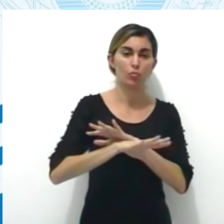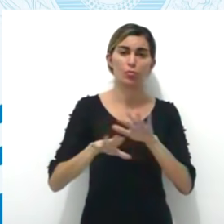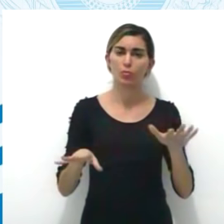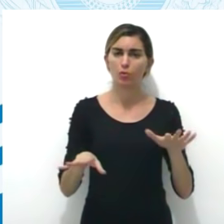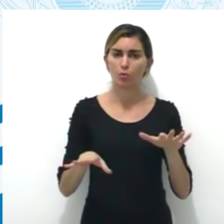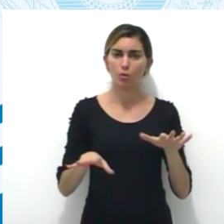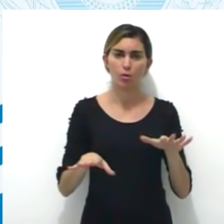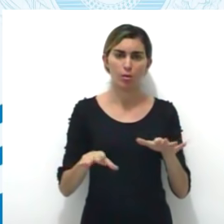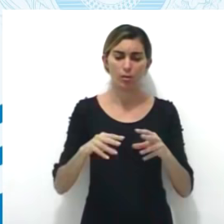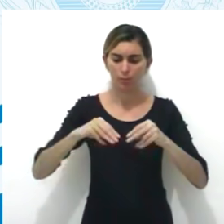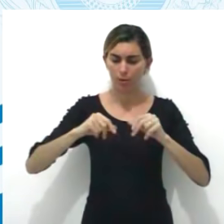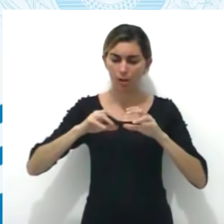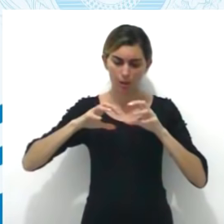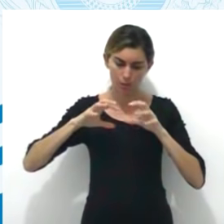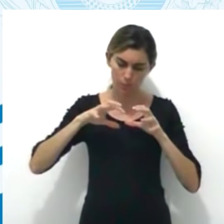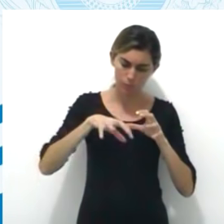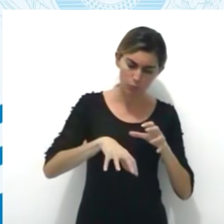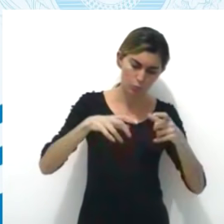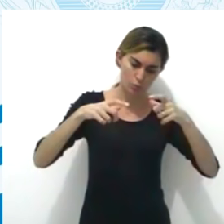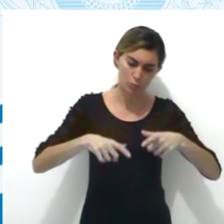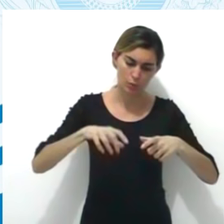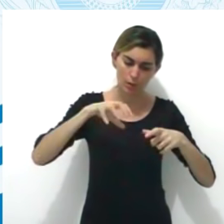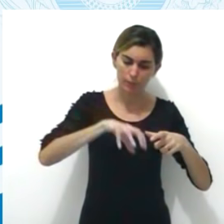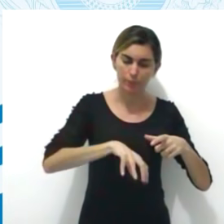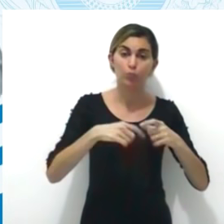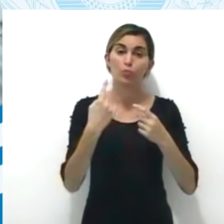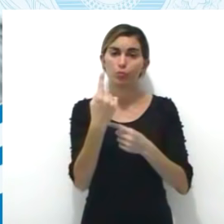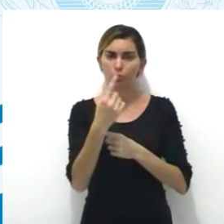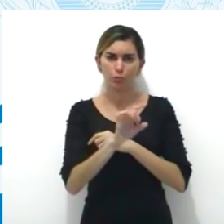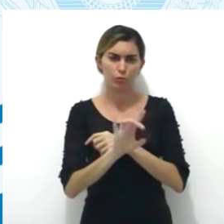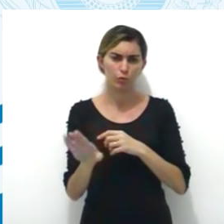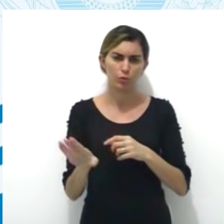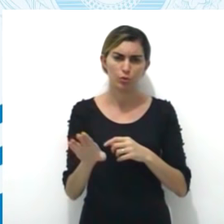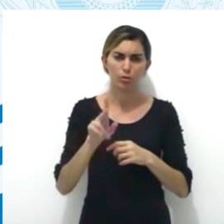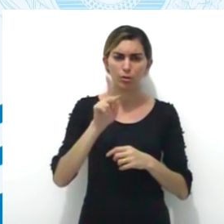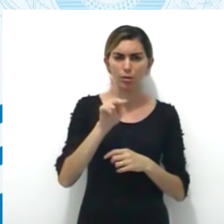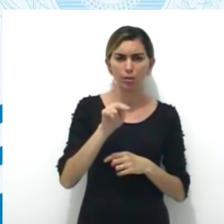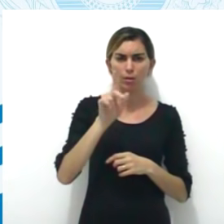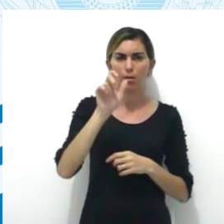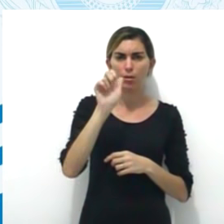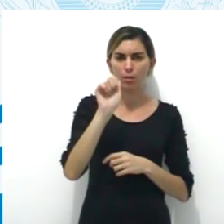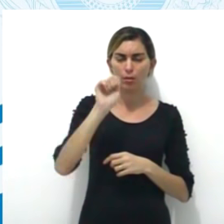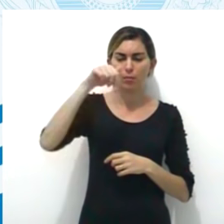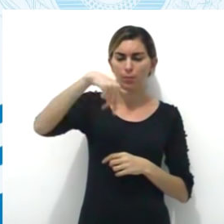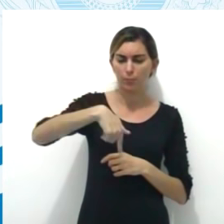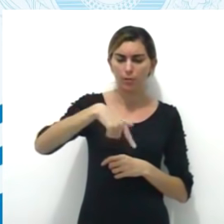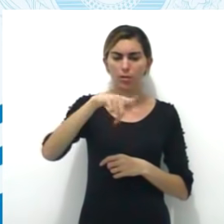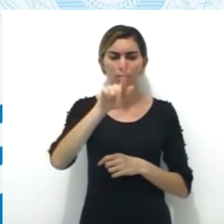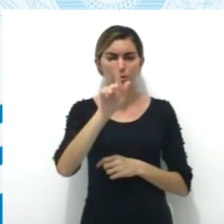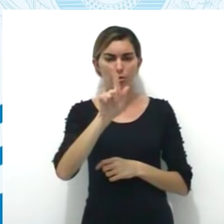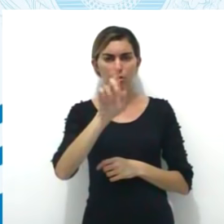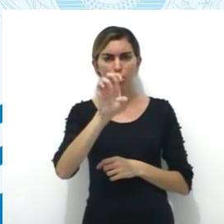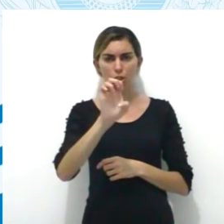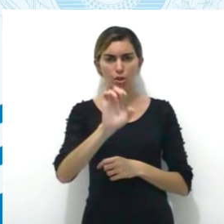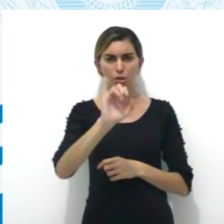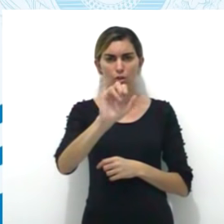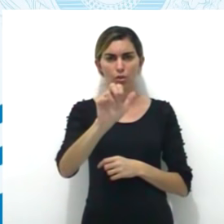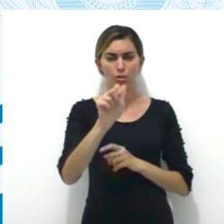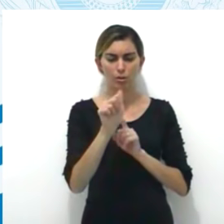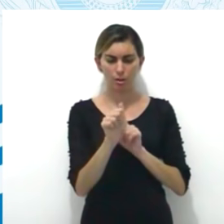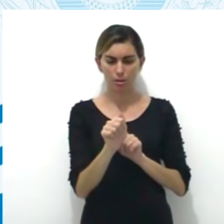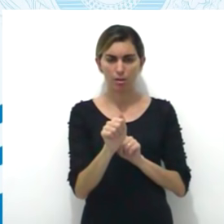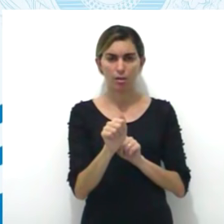bloco de terra, olha, chamado Pangeia.